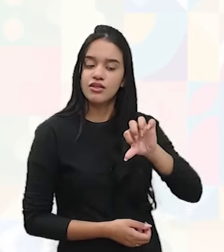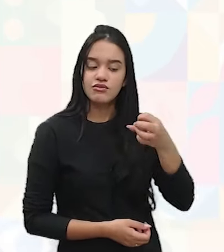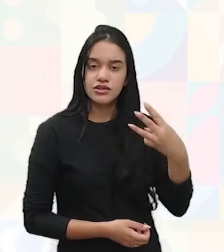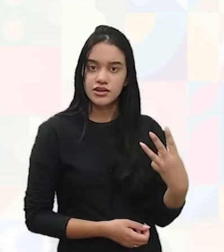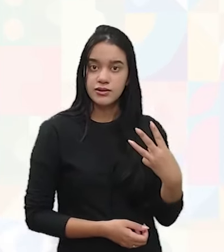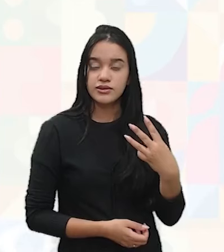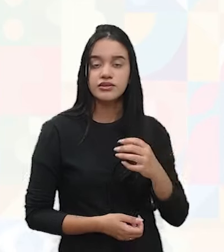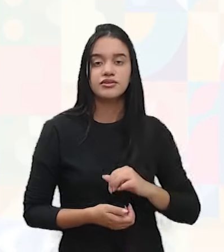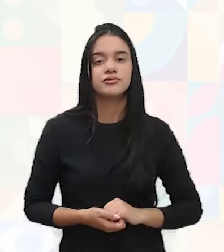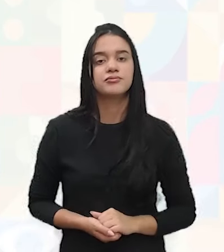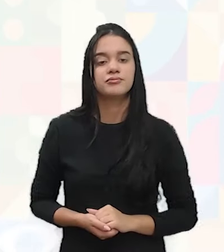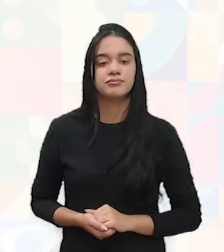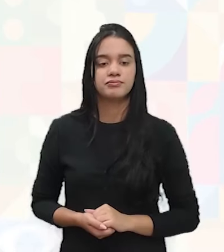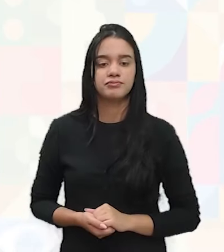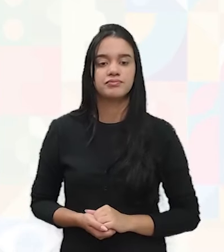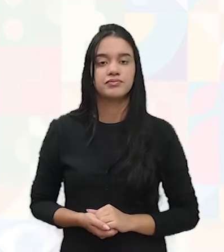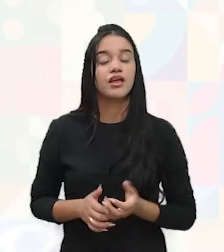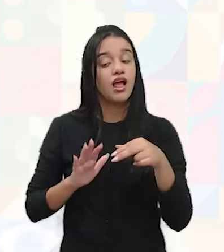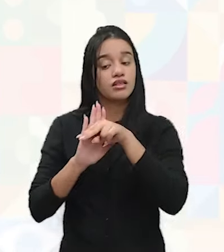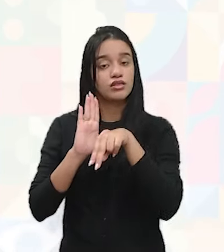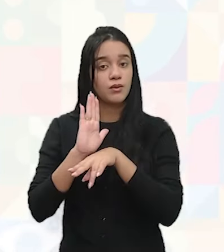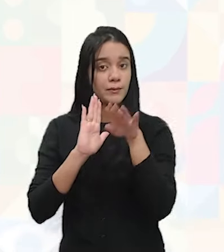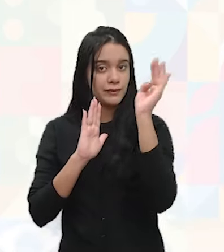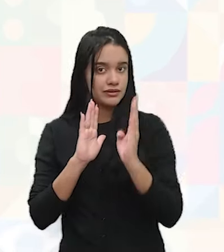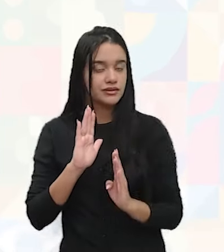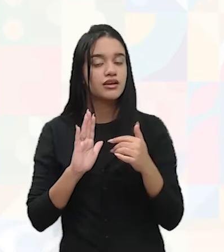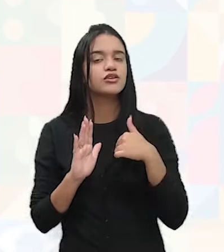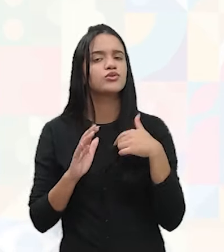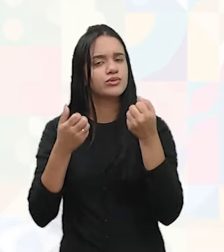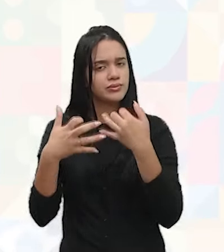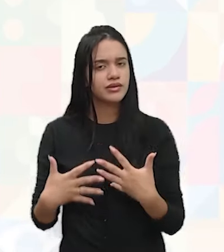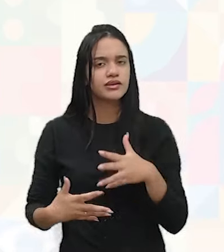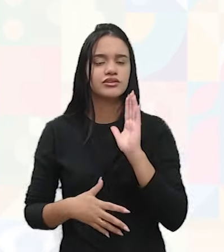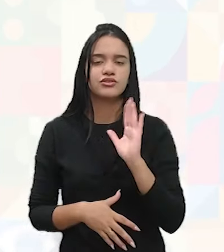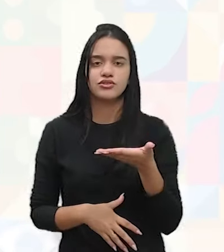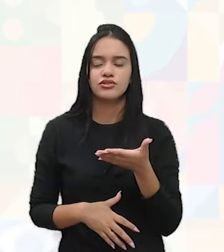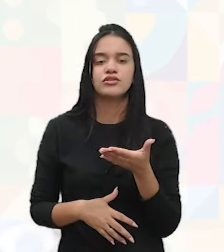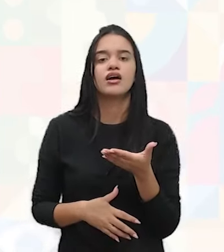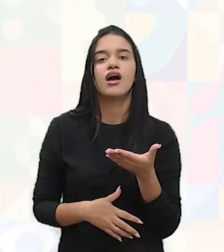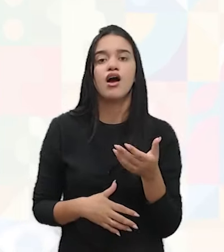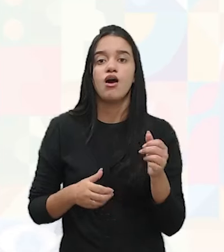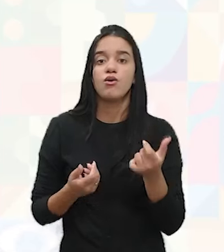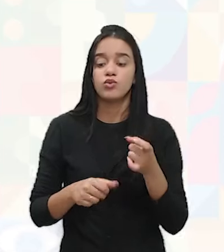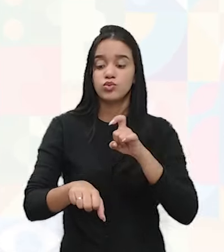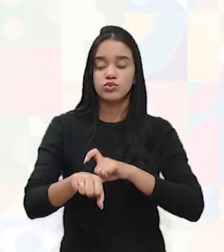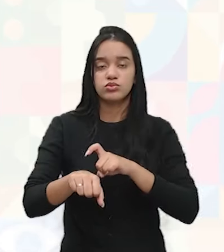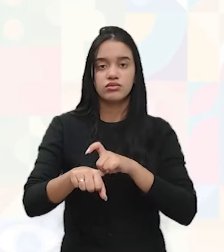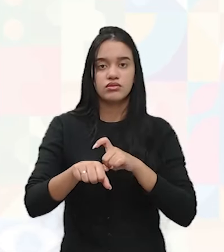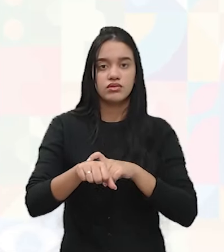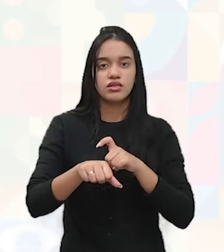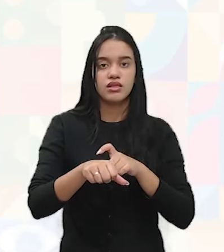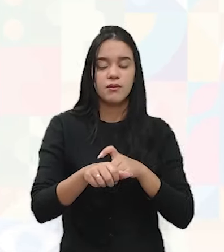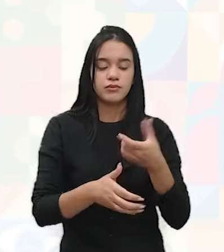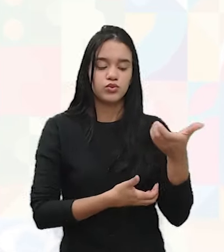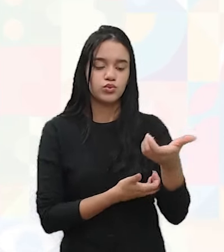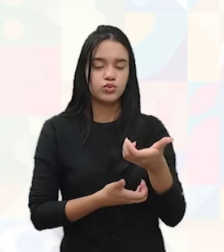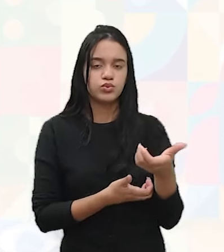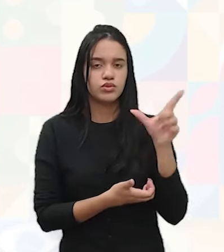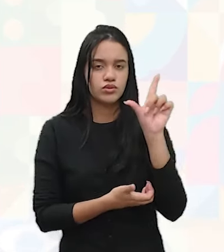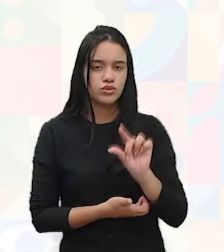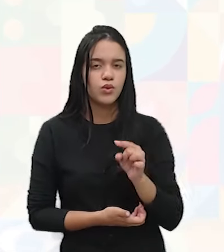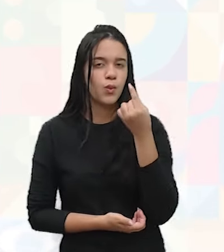norma brasileira e como eu havia falado o tempo de atuação do extintor né o tempo de autonomia é bastante curto